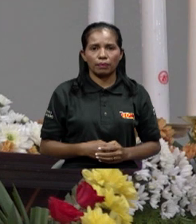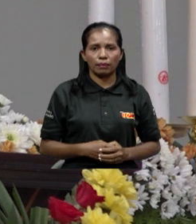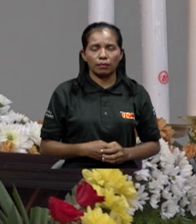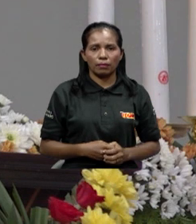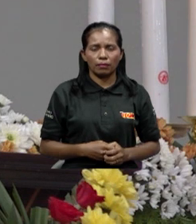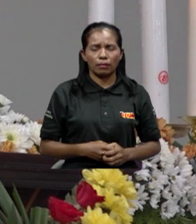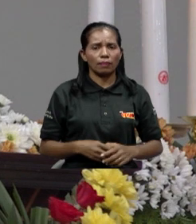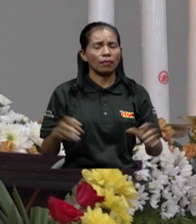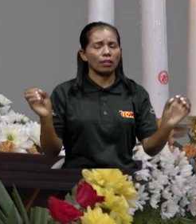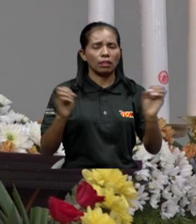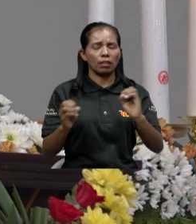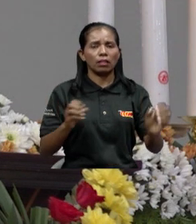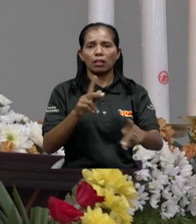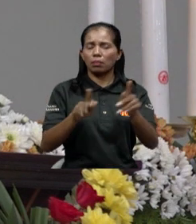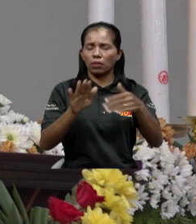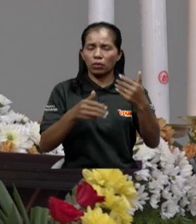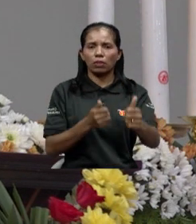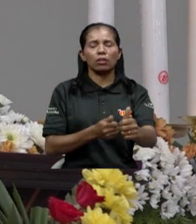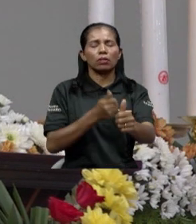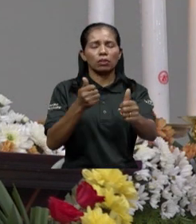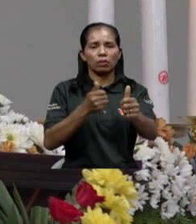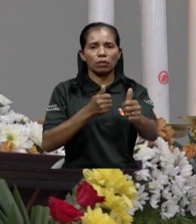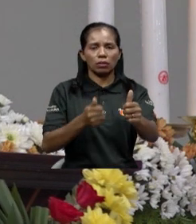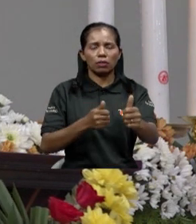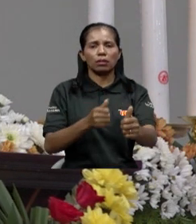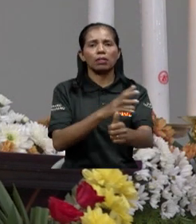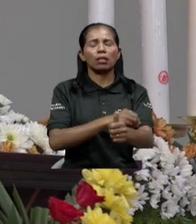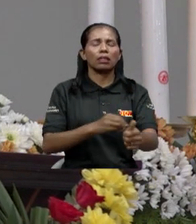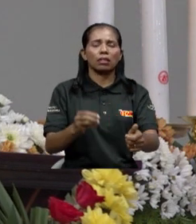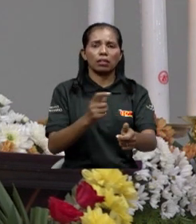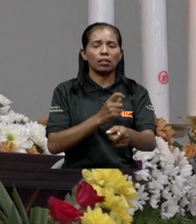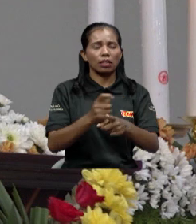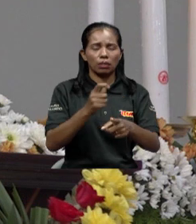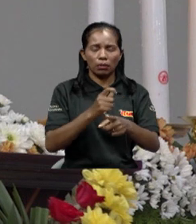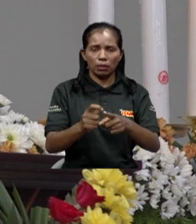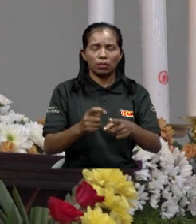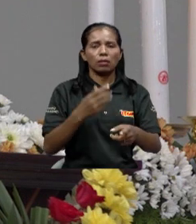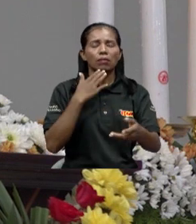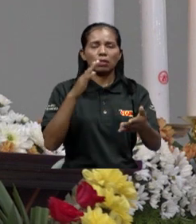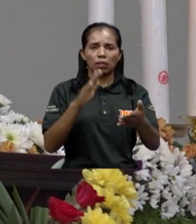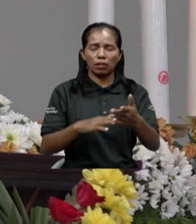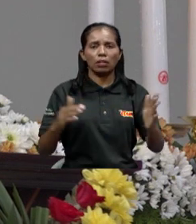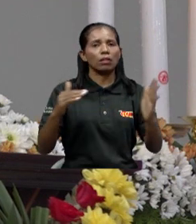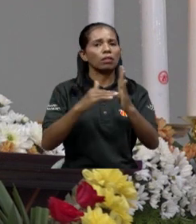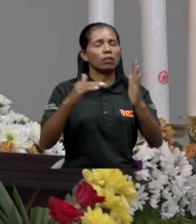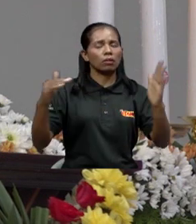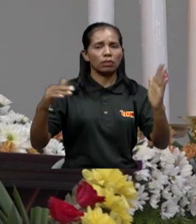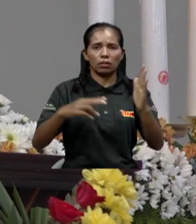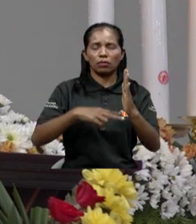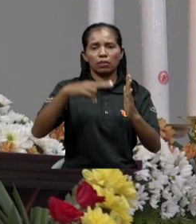la permiti atu sociedade tuir de doutrina no principio sira neve at contra valor